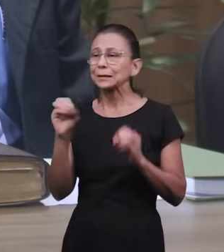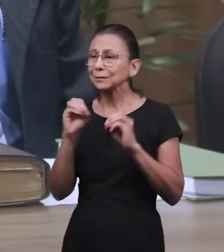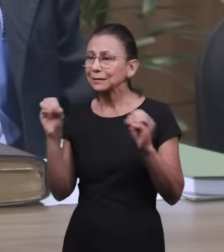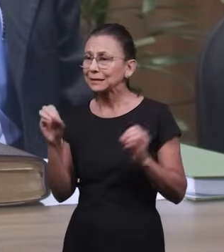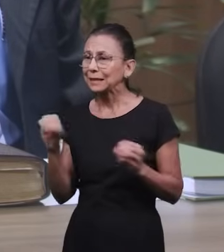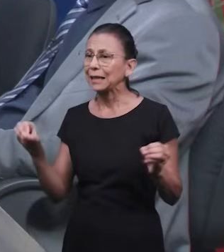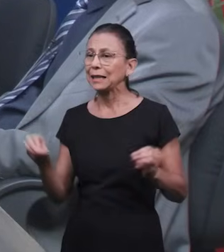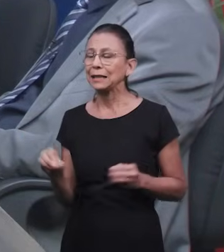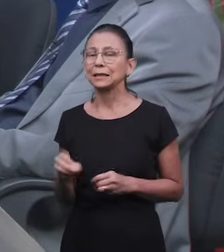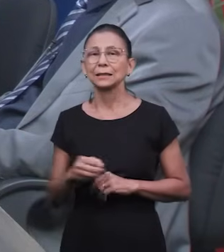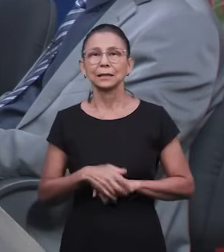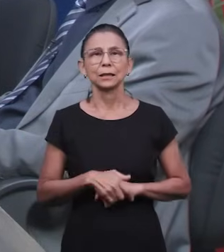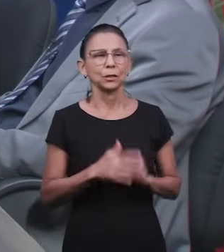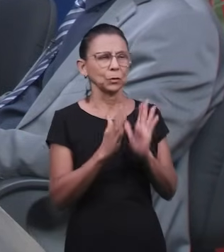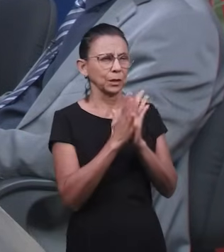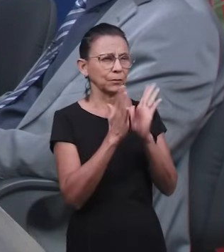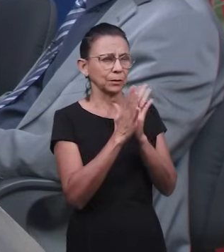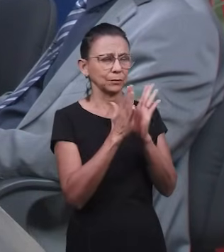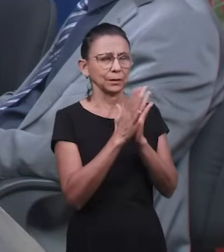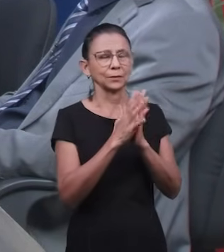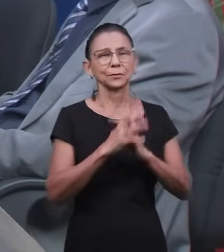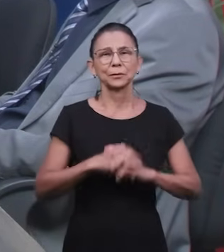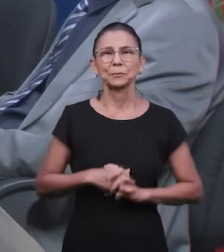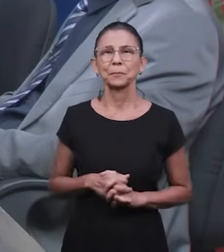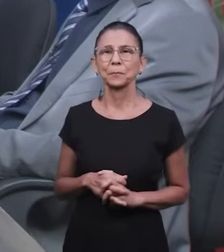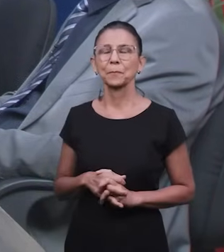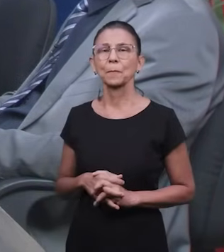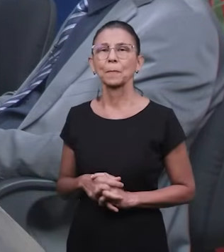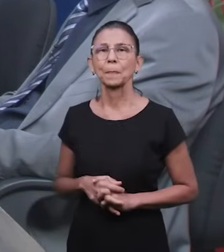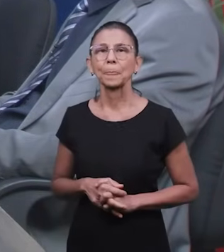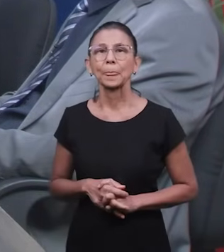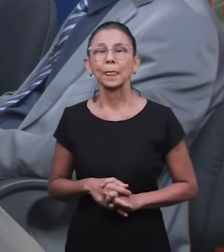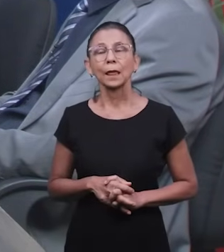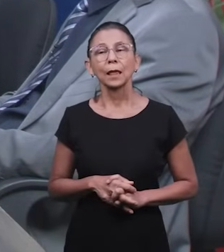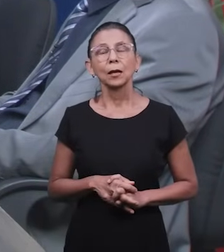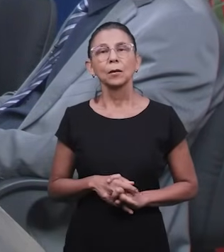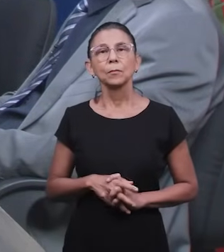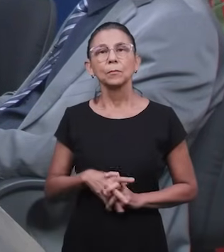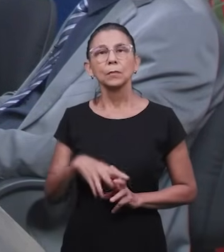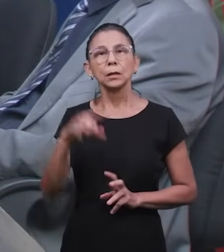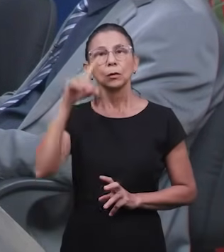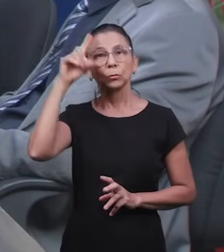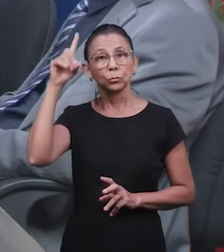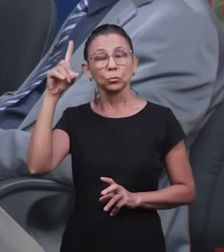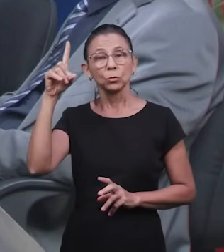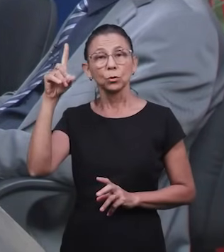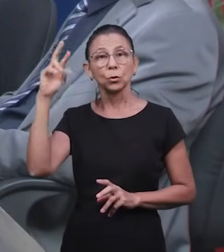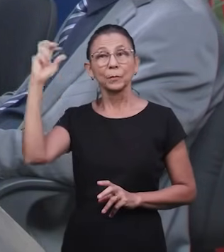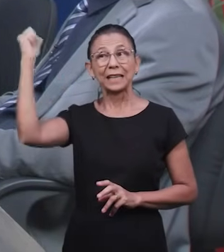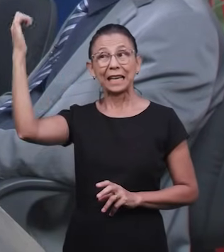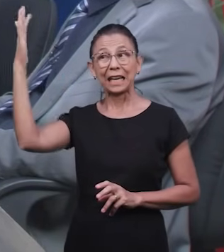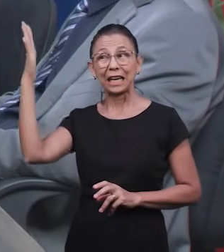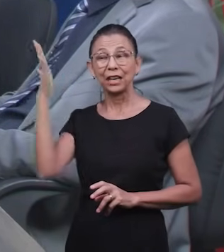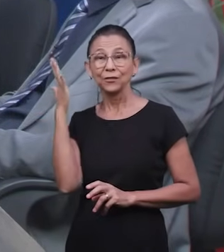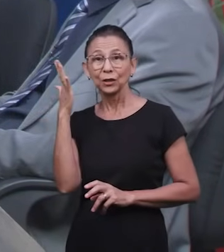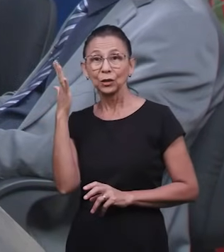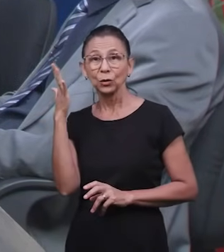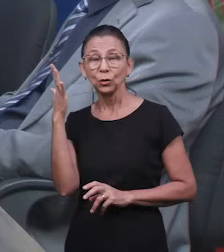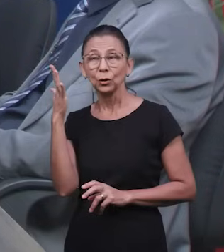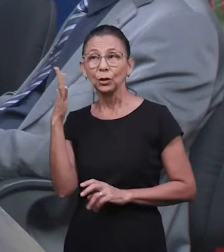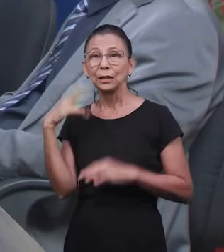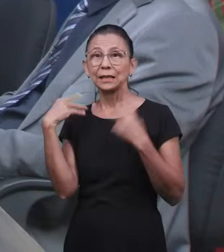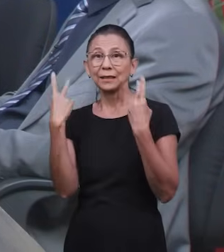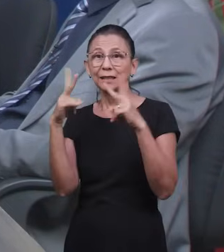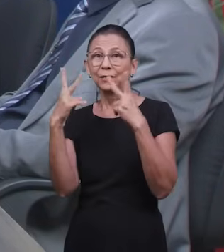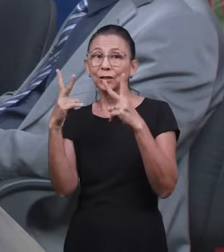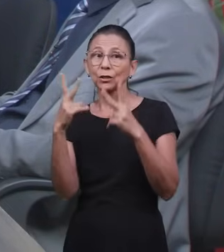num dado dia, assim, a gente até evita, mas o senhor me revelou que naquela semana o senhor ia dar a vitória a ela. E eu